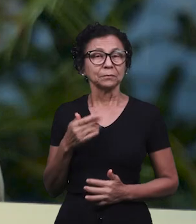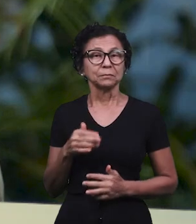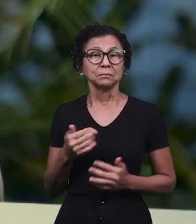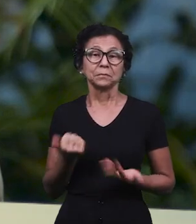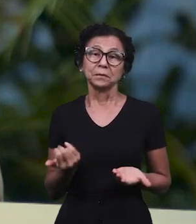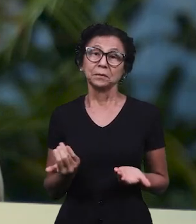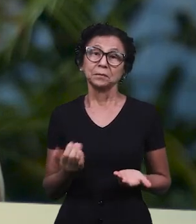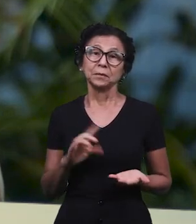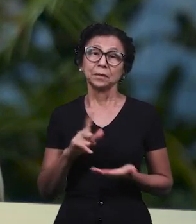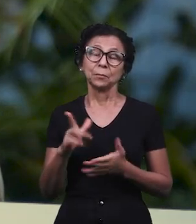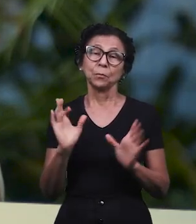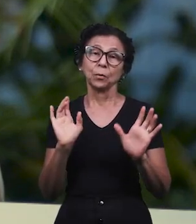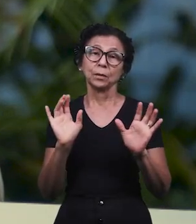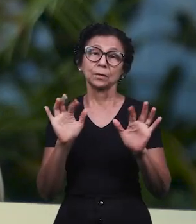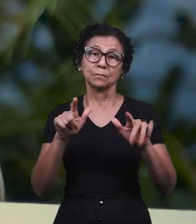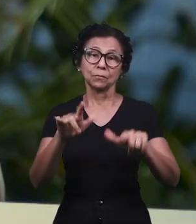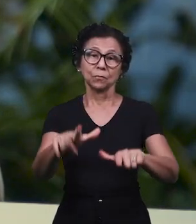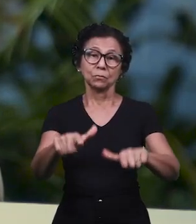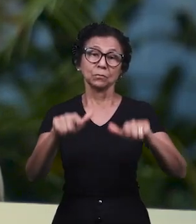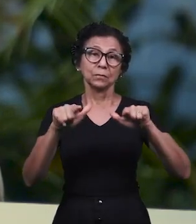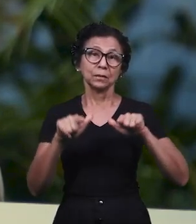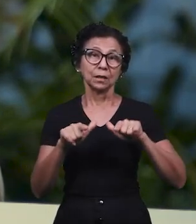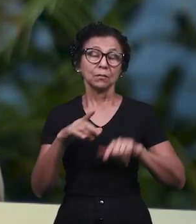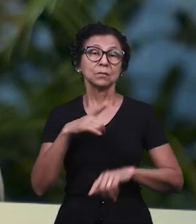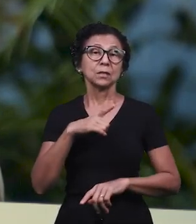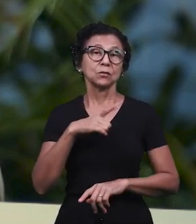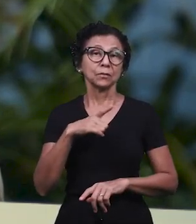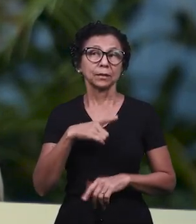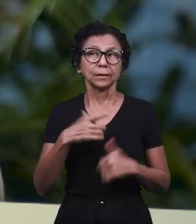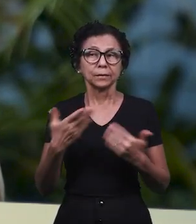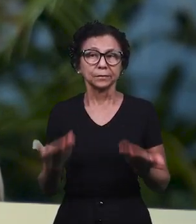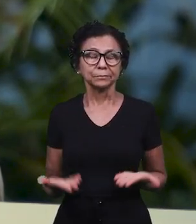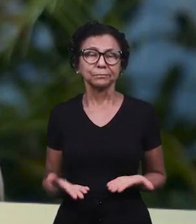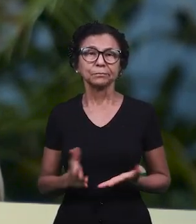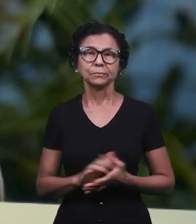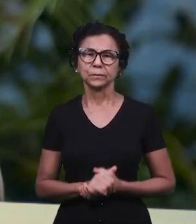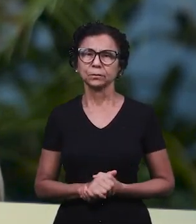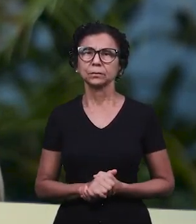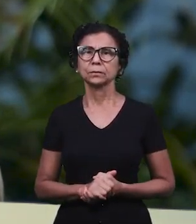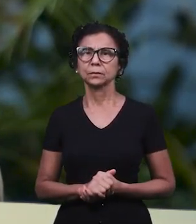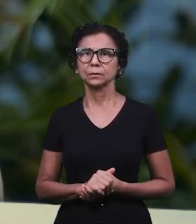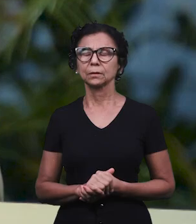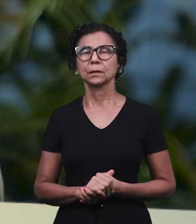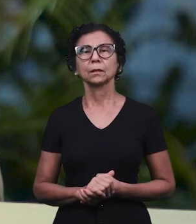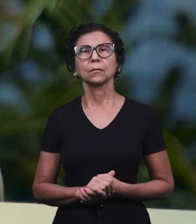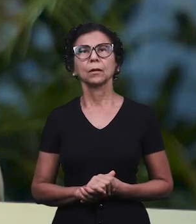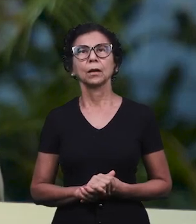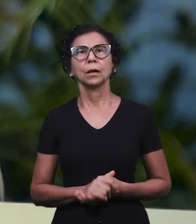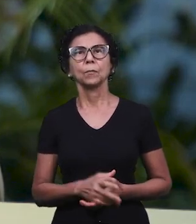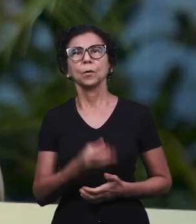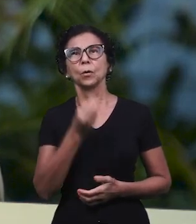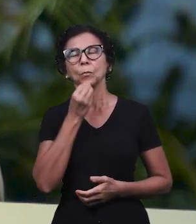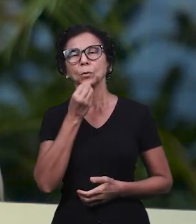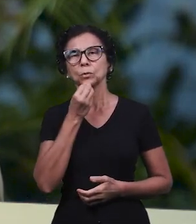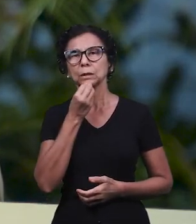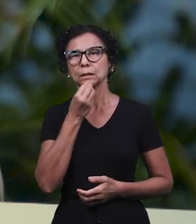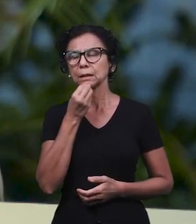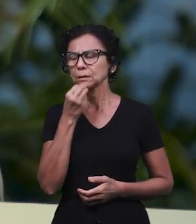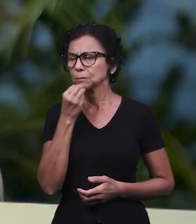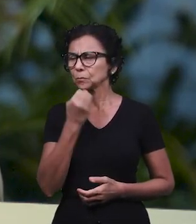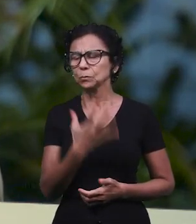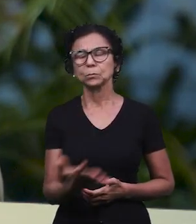diploma, então isso aí é um grande benefício que eu vejo hoje dentro da carreira que